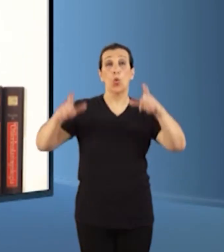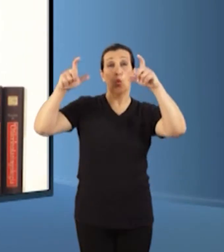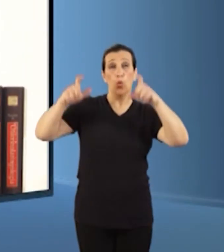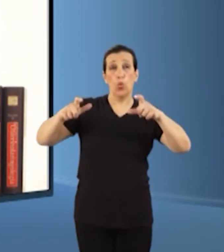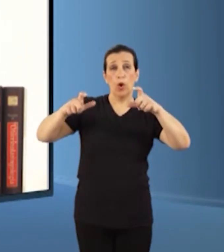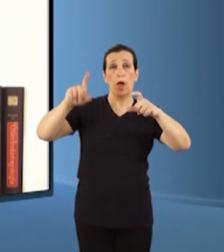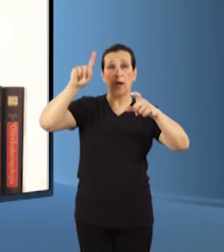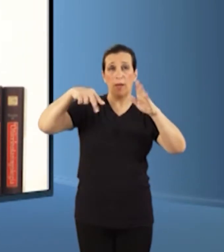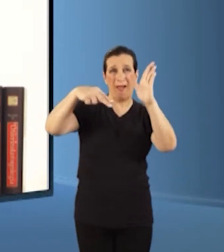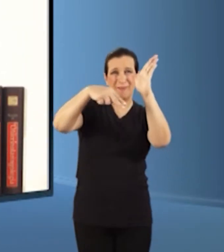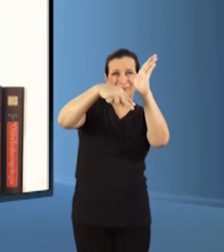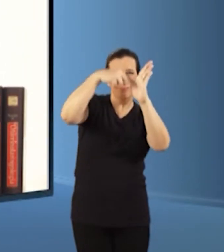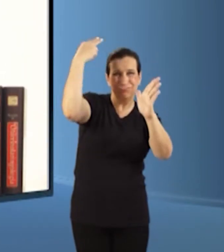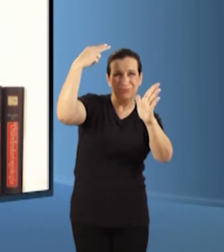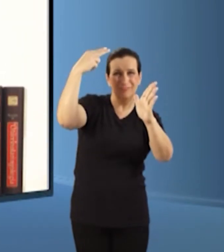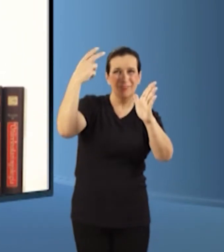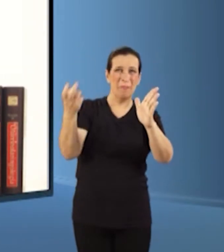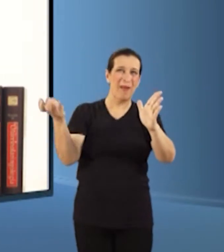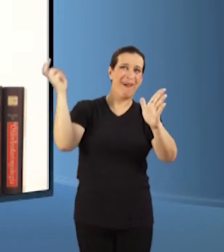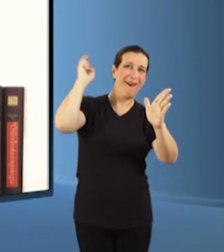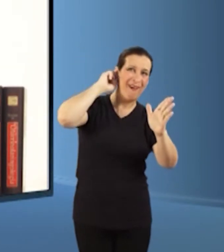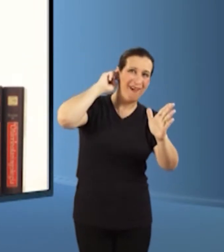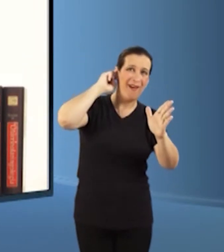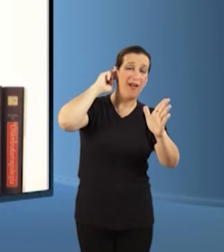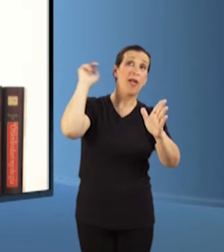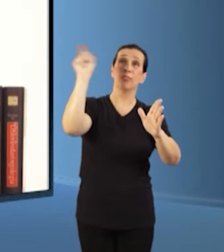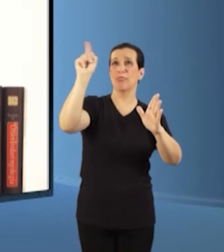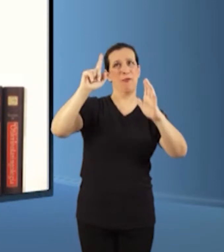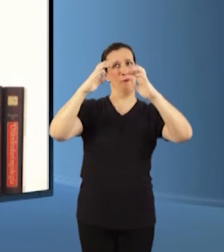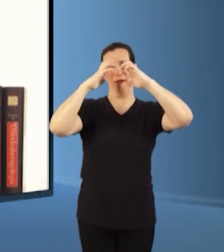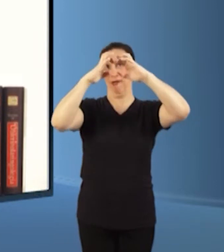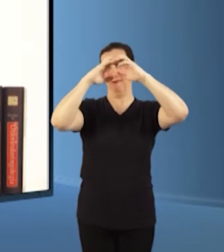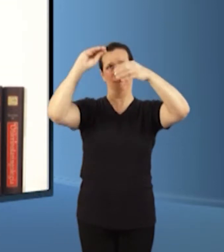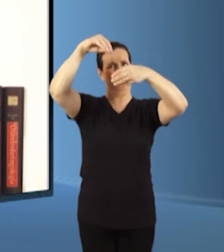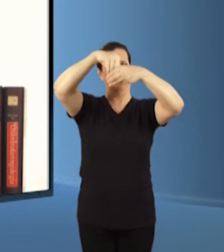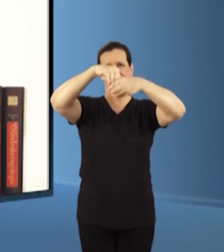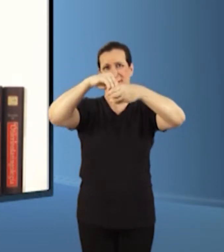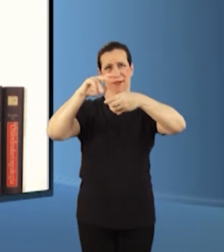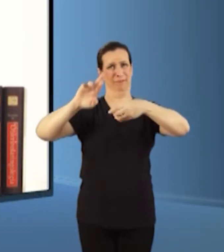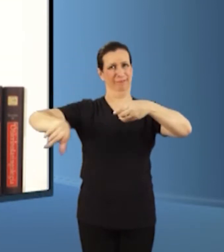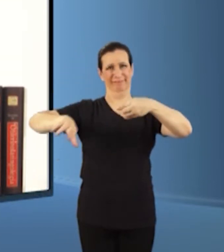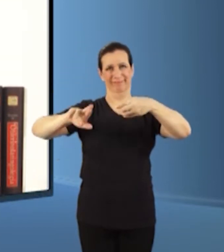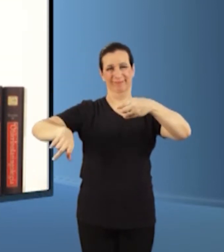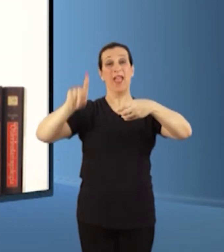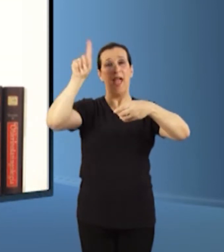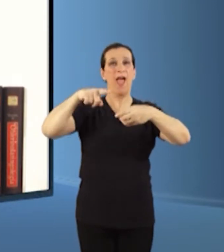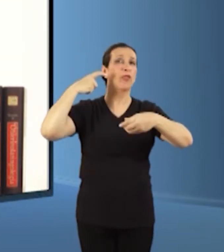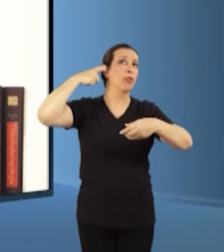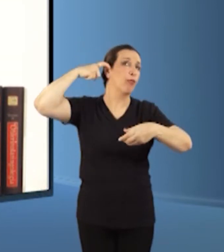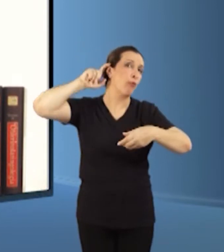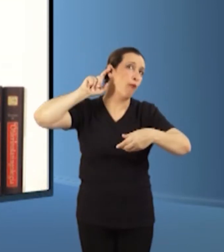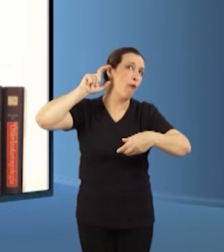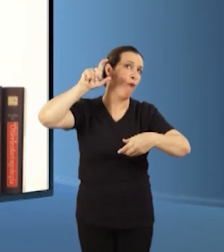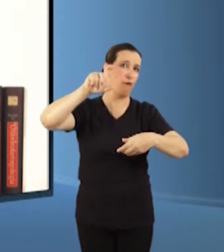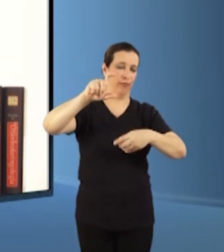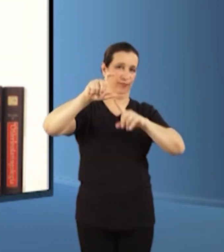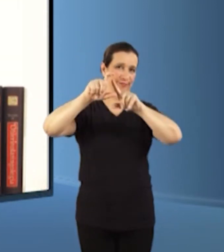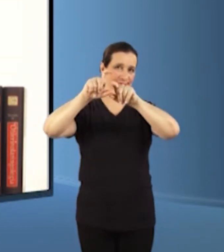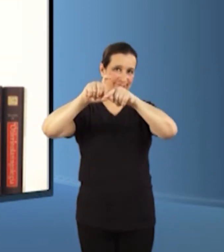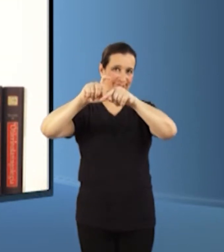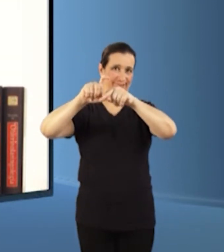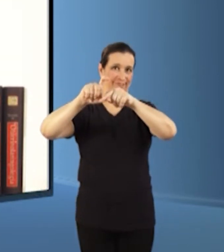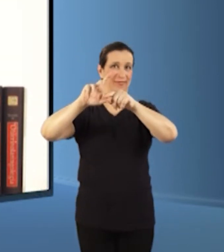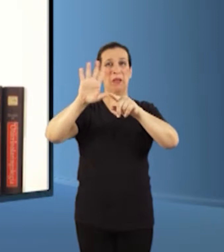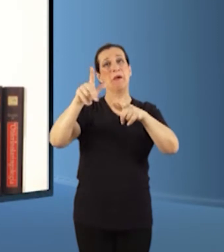A região que é abordada cirurgicamente para a colocação do implante coclear não é no cérebro, é no ouvido.